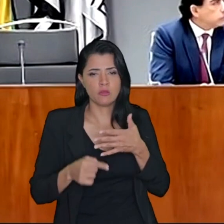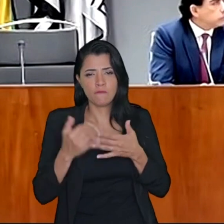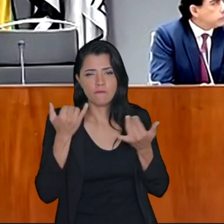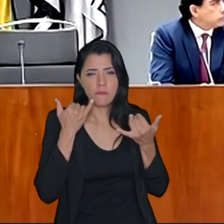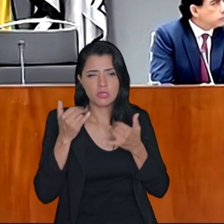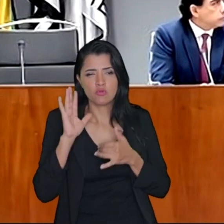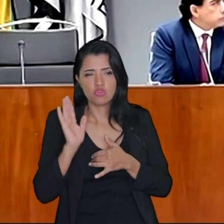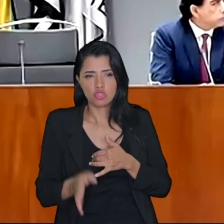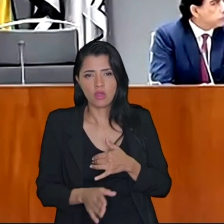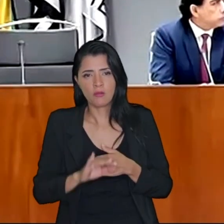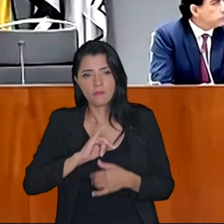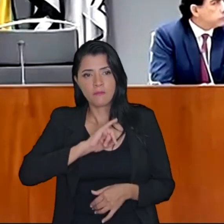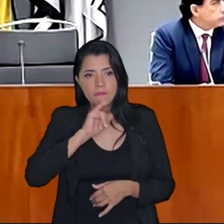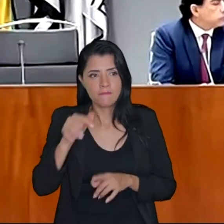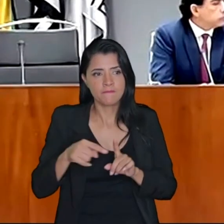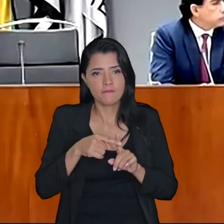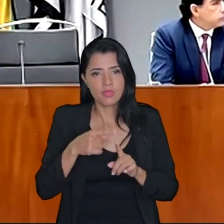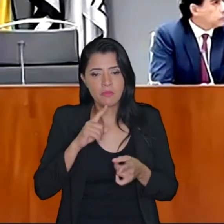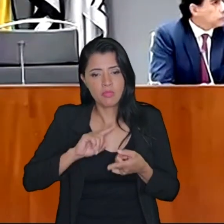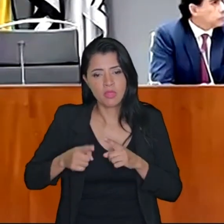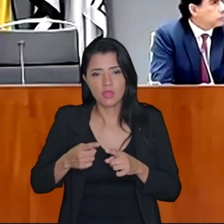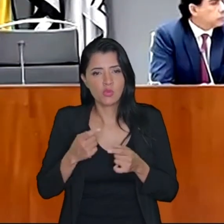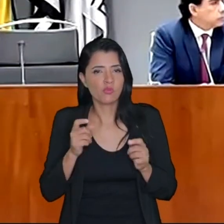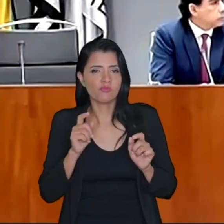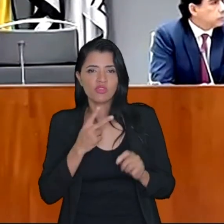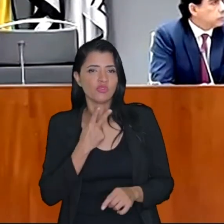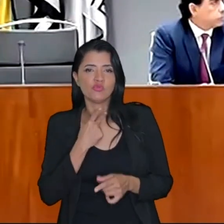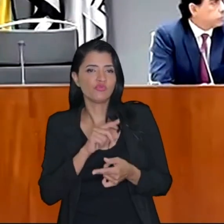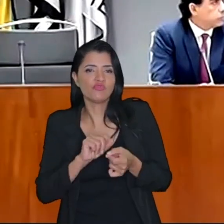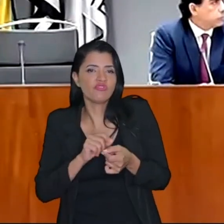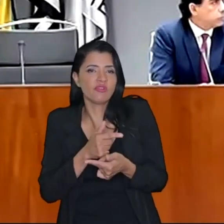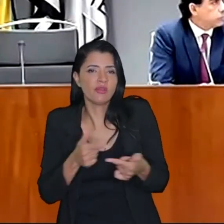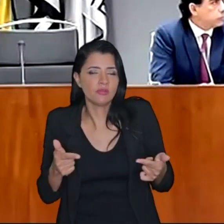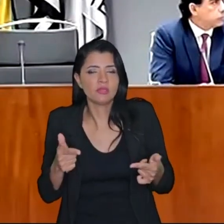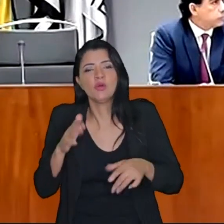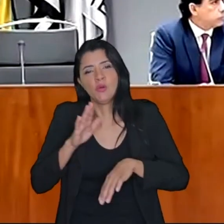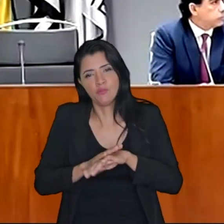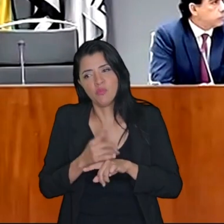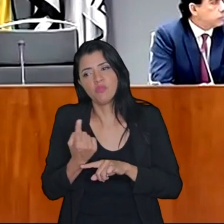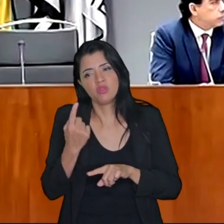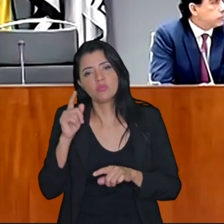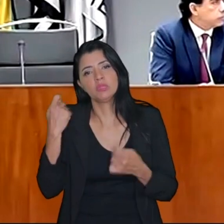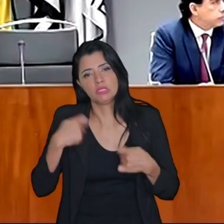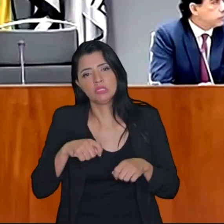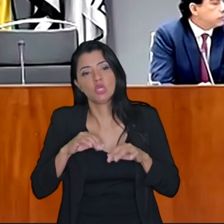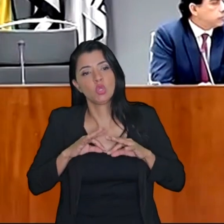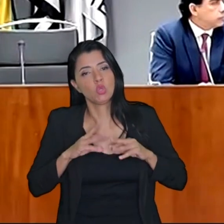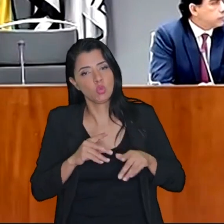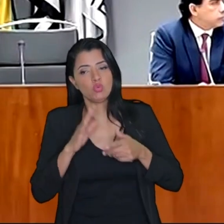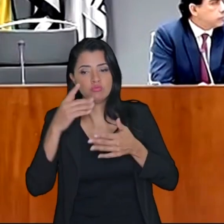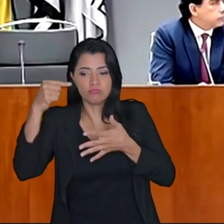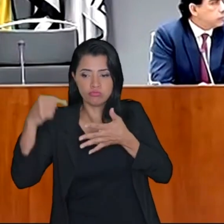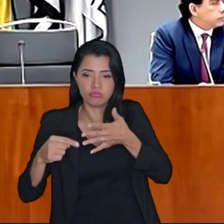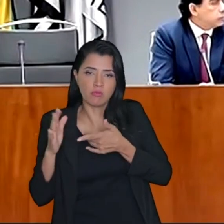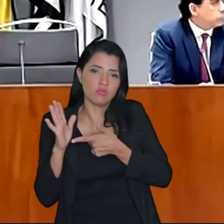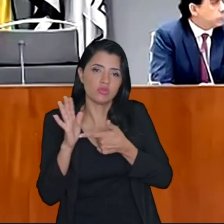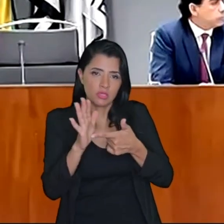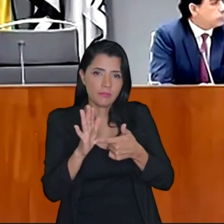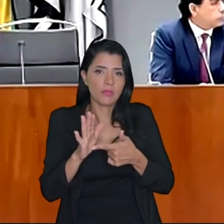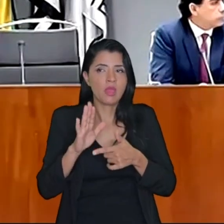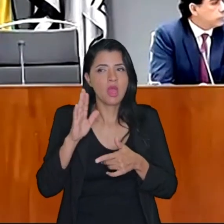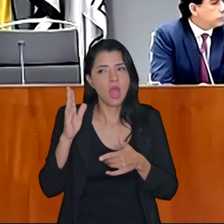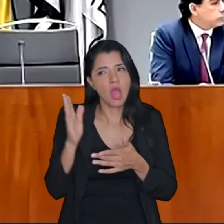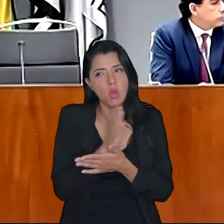uma vantagem negocial. Então, eu acho que naquele momento tudo precisa estar na mesa. Agora, exceções, eu acho que, em